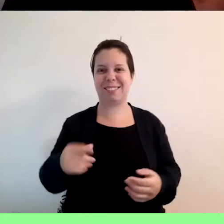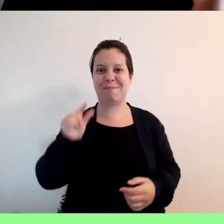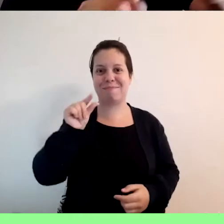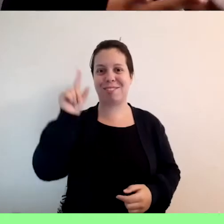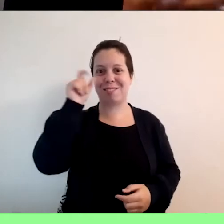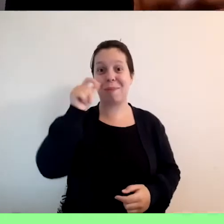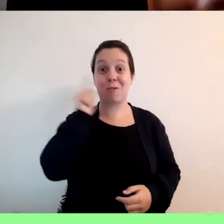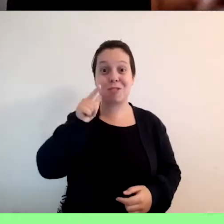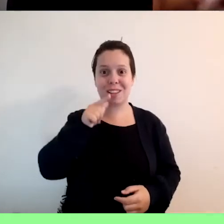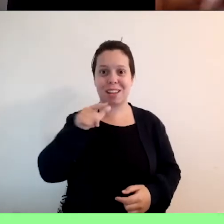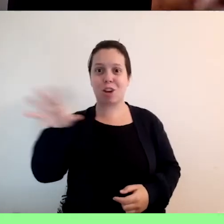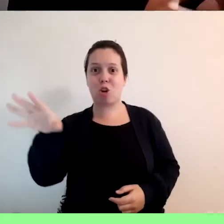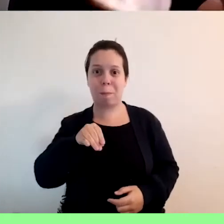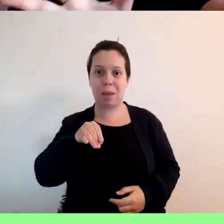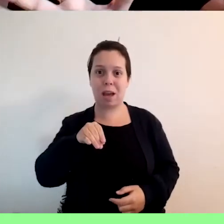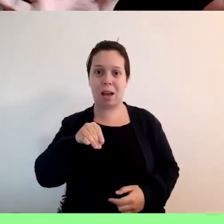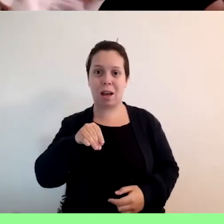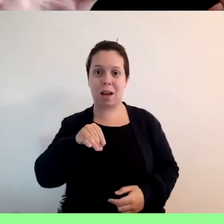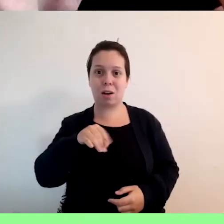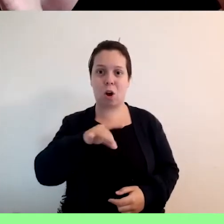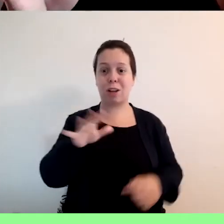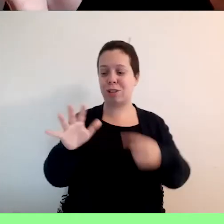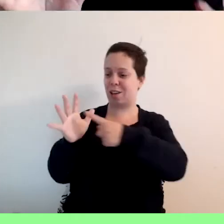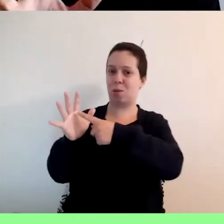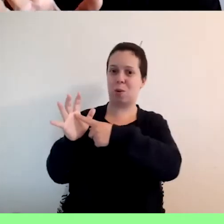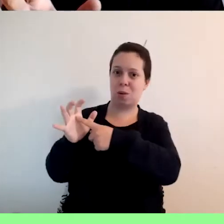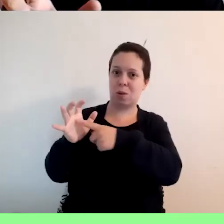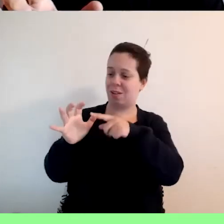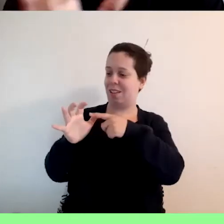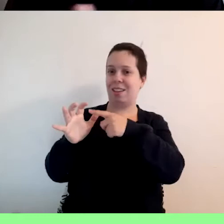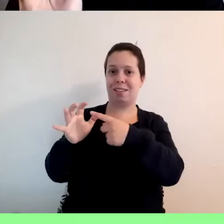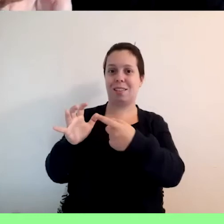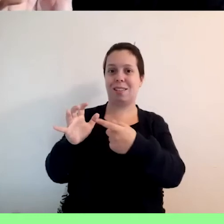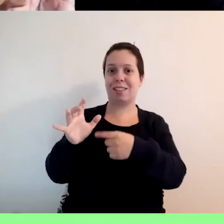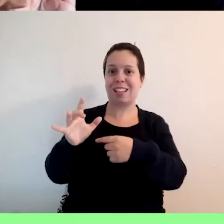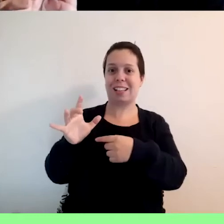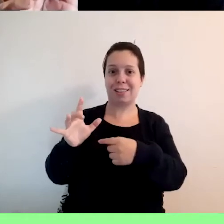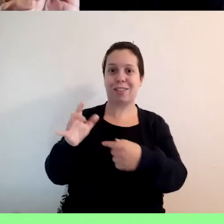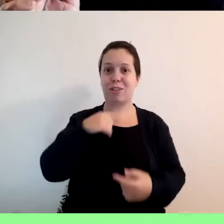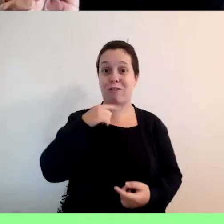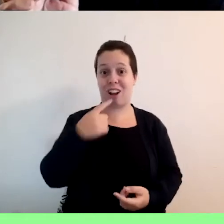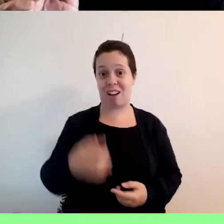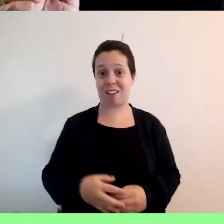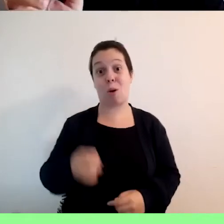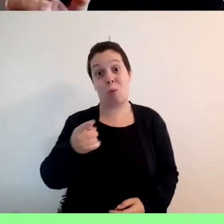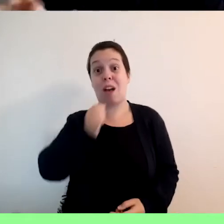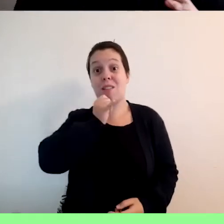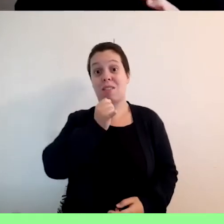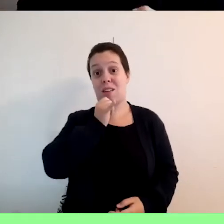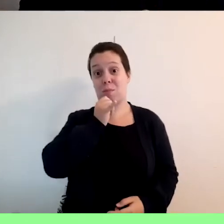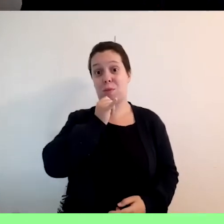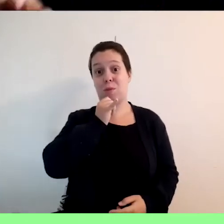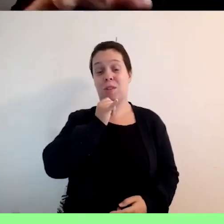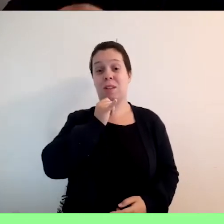Ctrl-V. Porque o dedinho não chega, que eu tenho deficiência na mão, então o dedo é mais curto. Então, esse é um exemplo também, assim, dessas interfaces